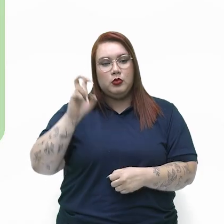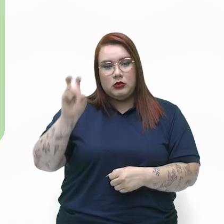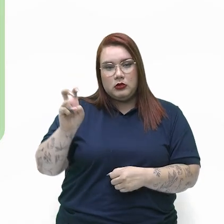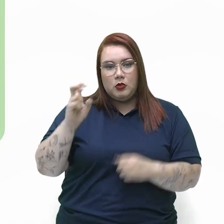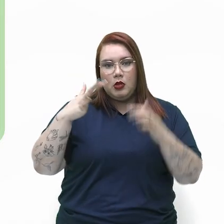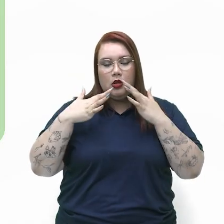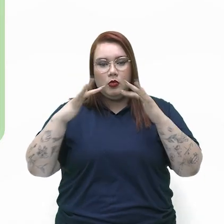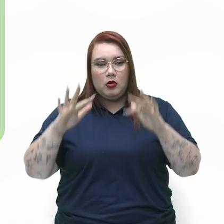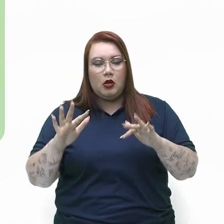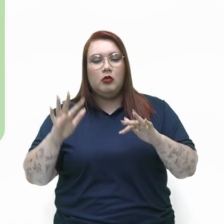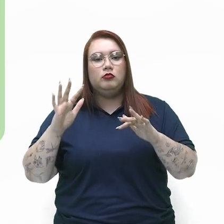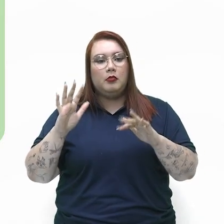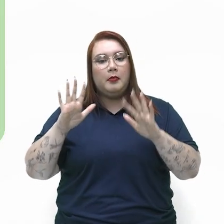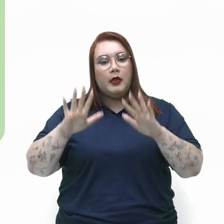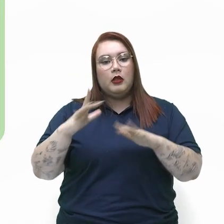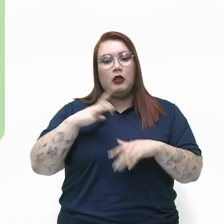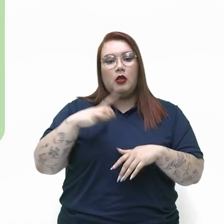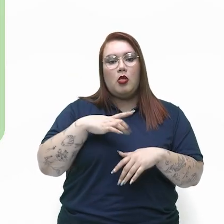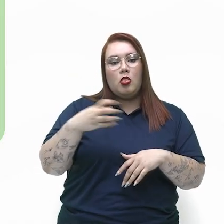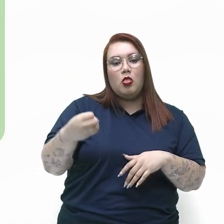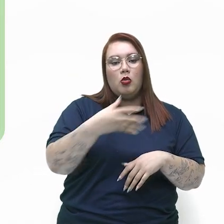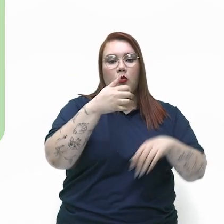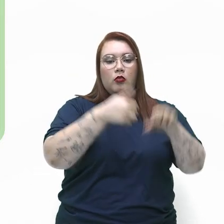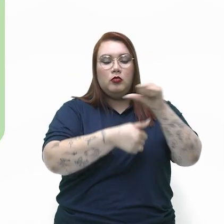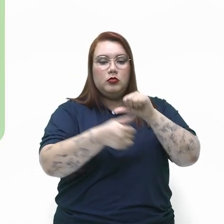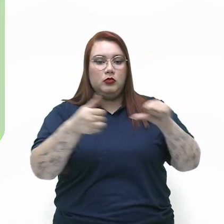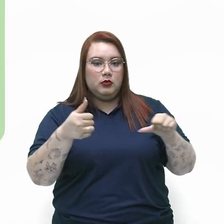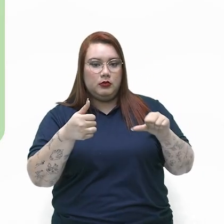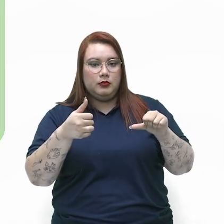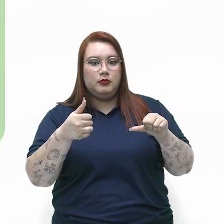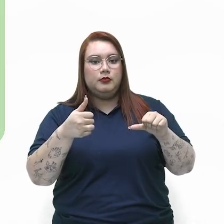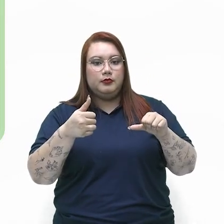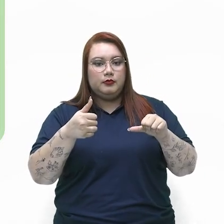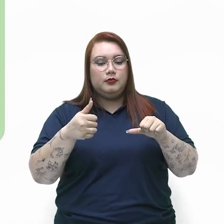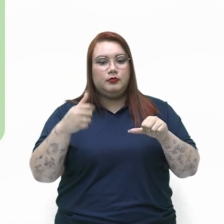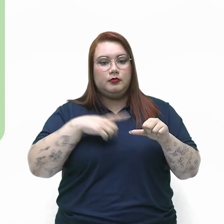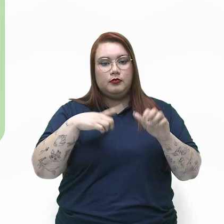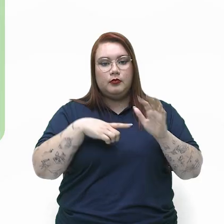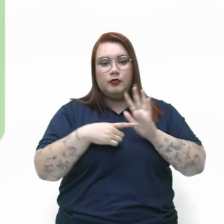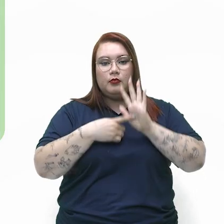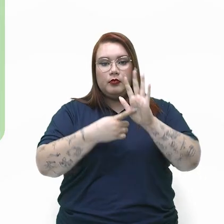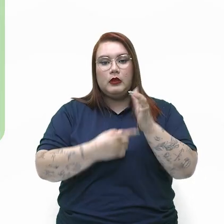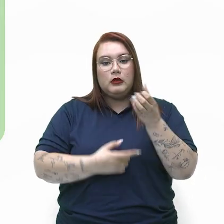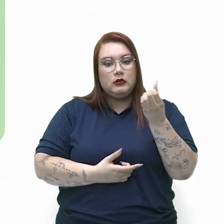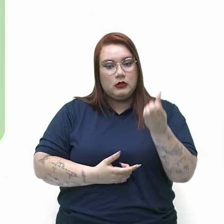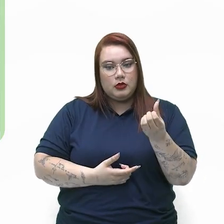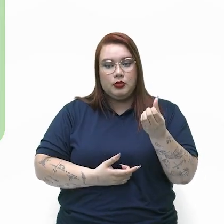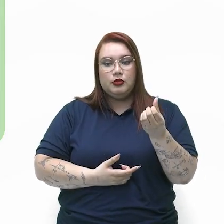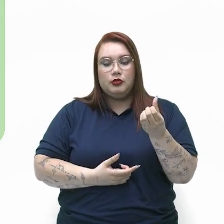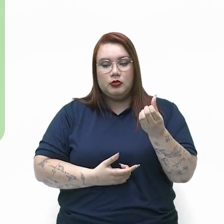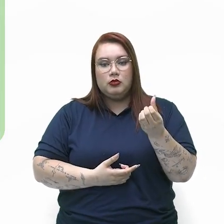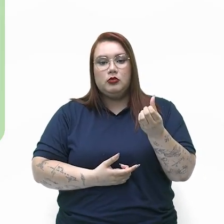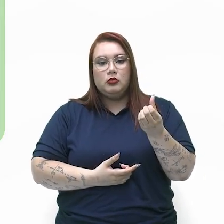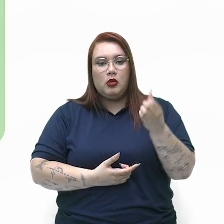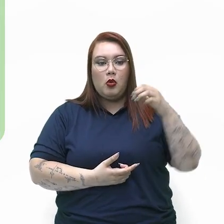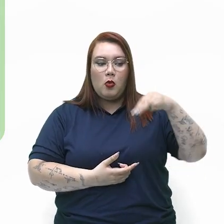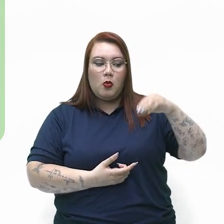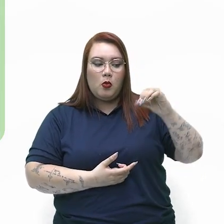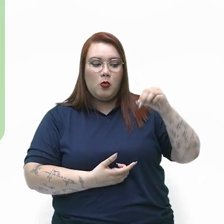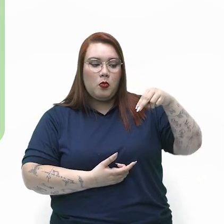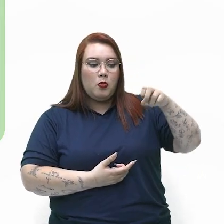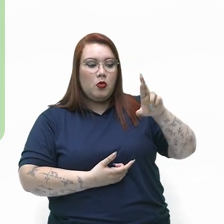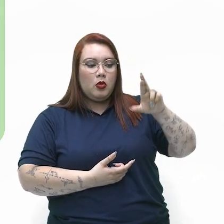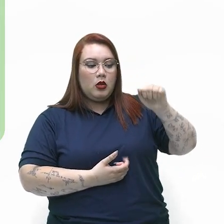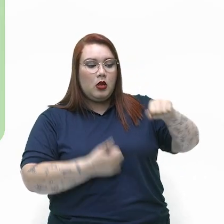reinos, mas existe uma nova atualização, que a gente vai destacar ali os 6 reinos, onde o reino Monera ele